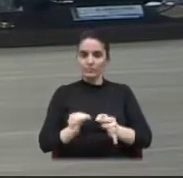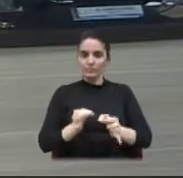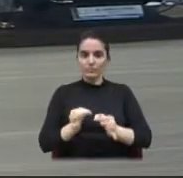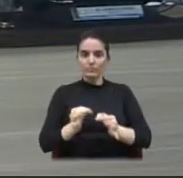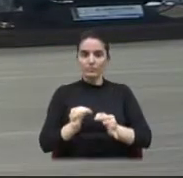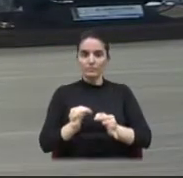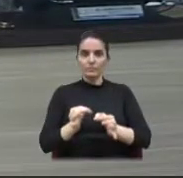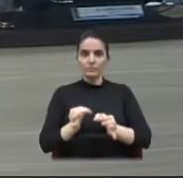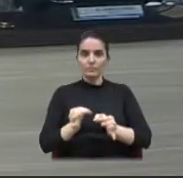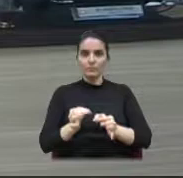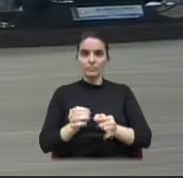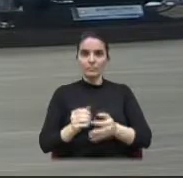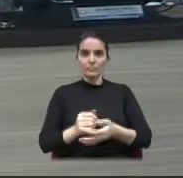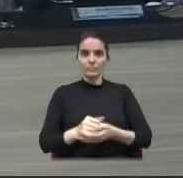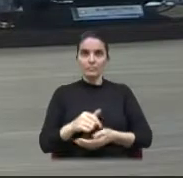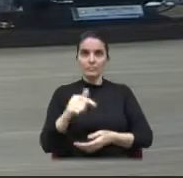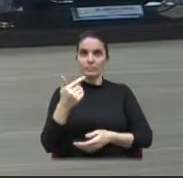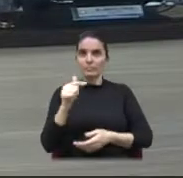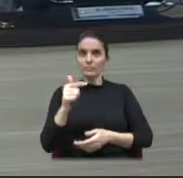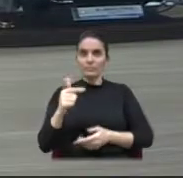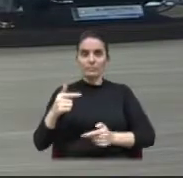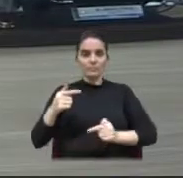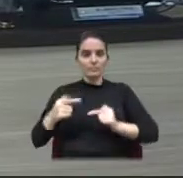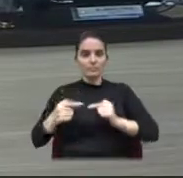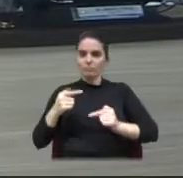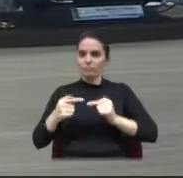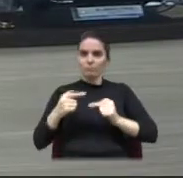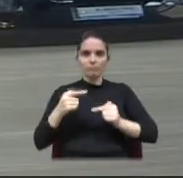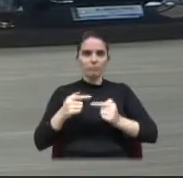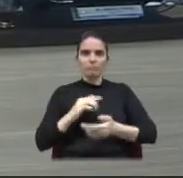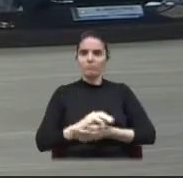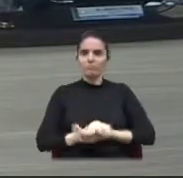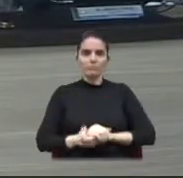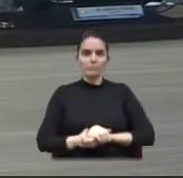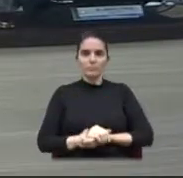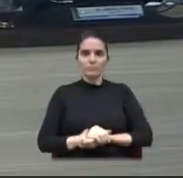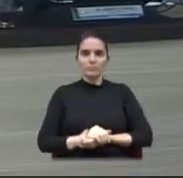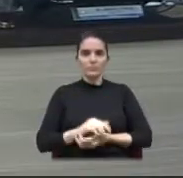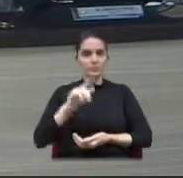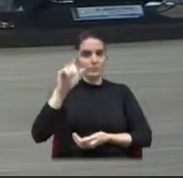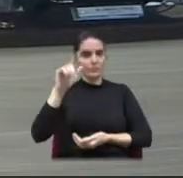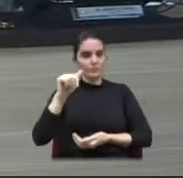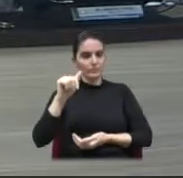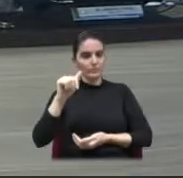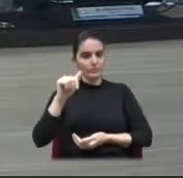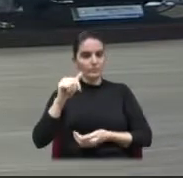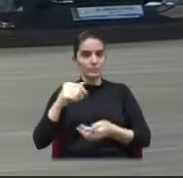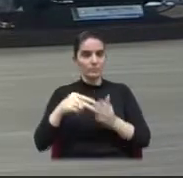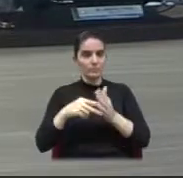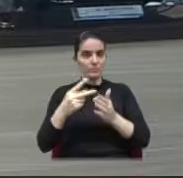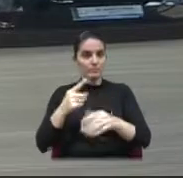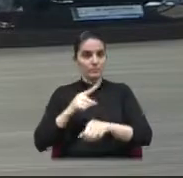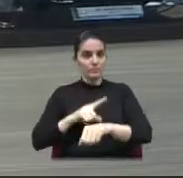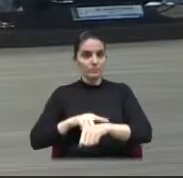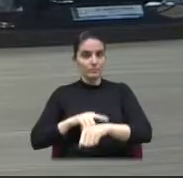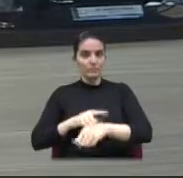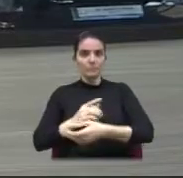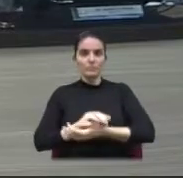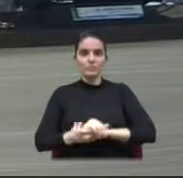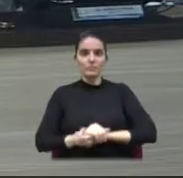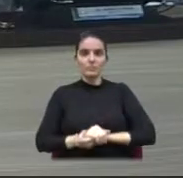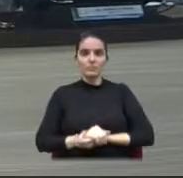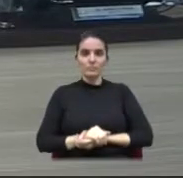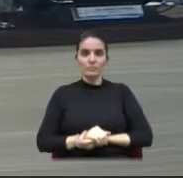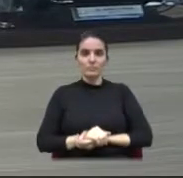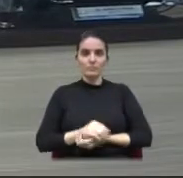primeira não tem discussão na primeira votação. A discussão vem no segundo turno, não é isso? Isso, segundo